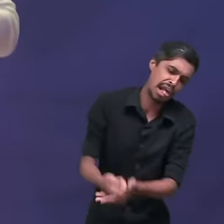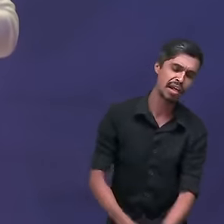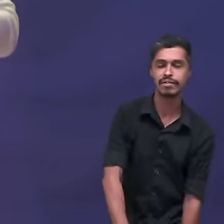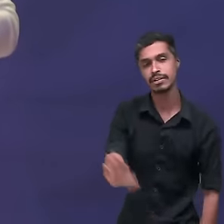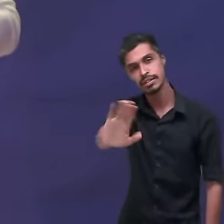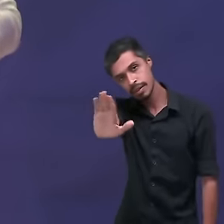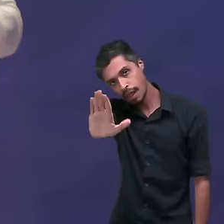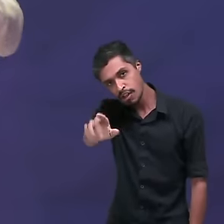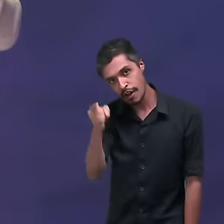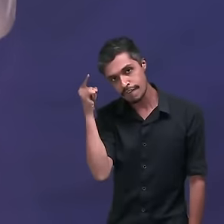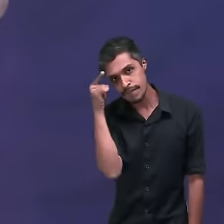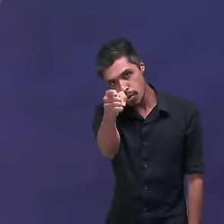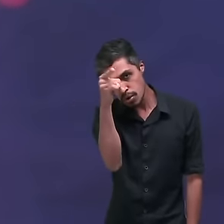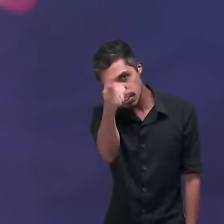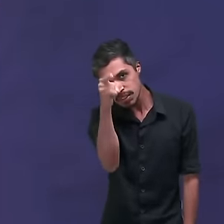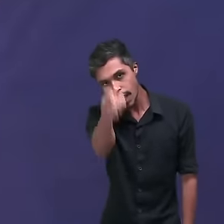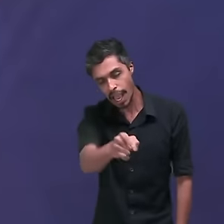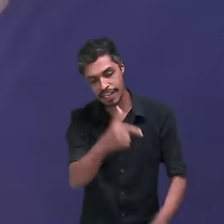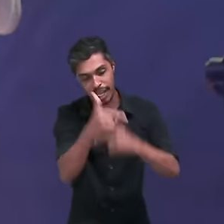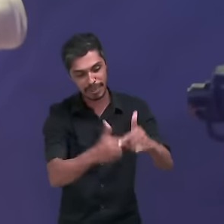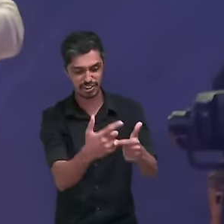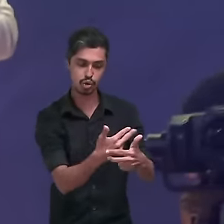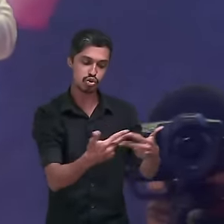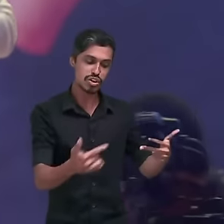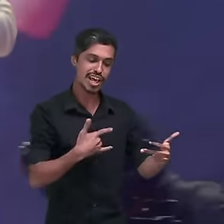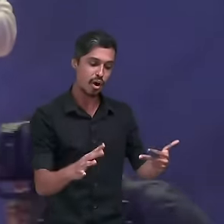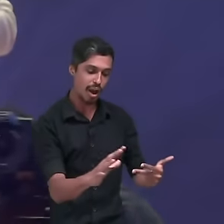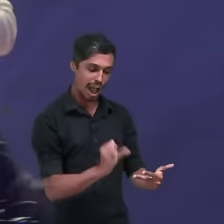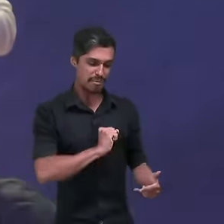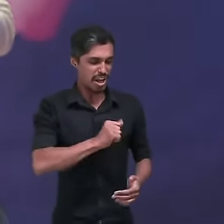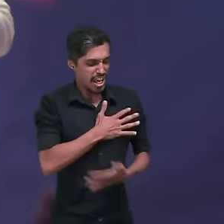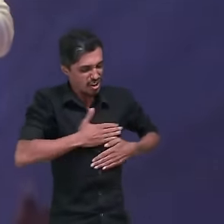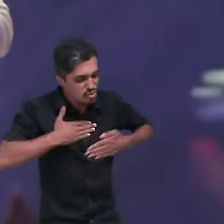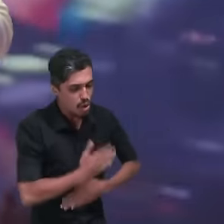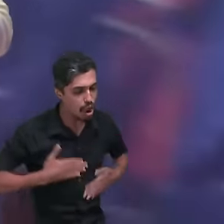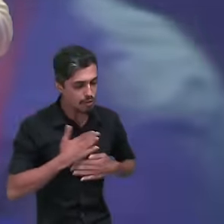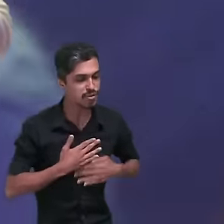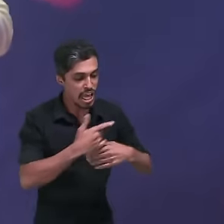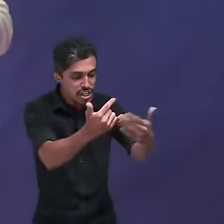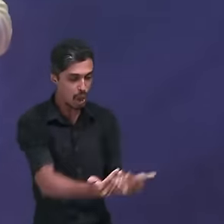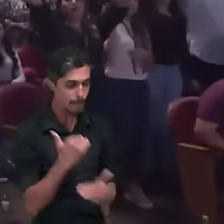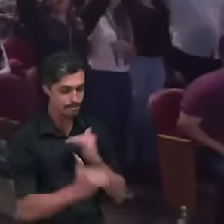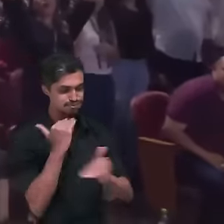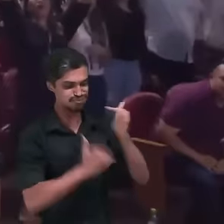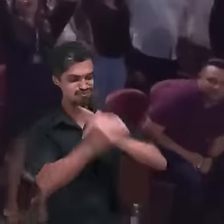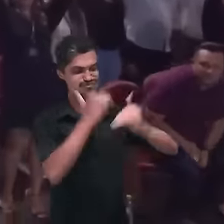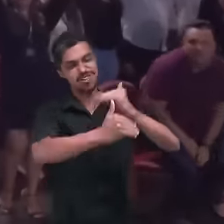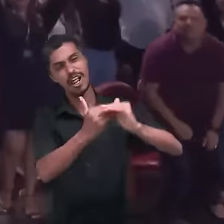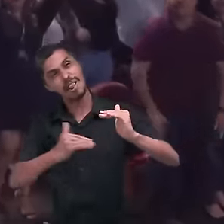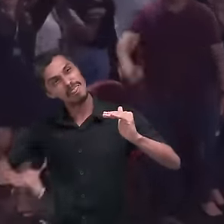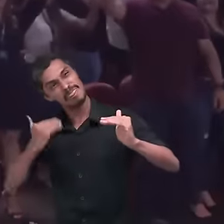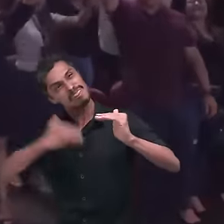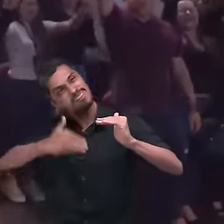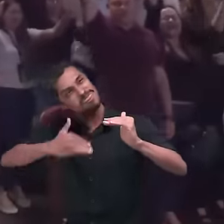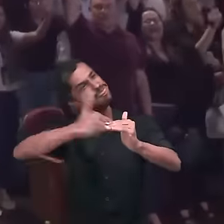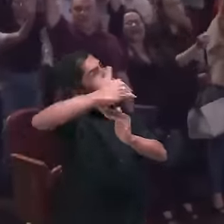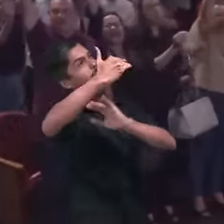vai trabalhar em lo que você ama, em lo que você gosta, e Deus vai te